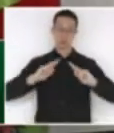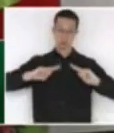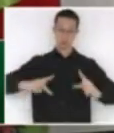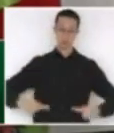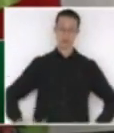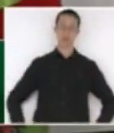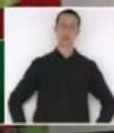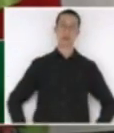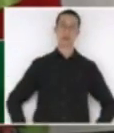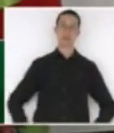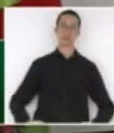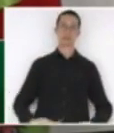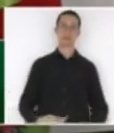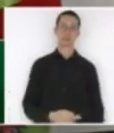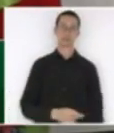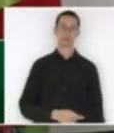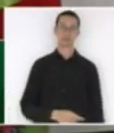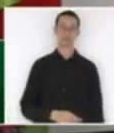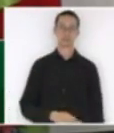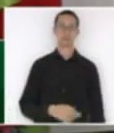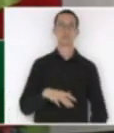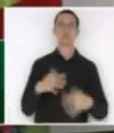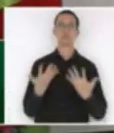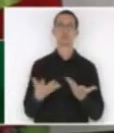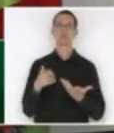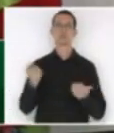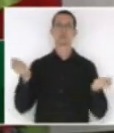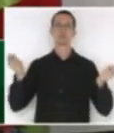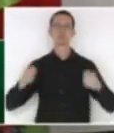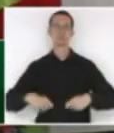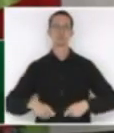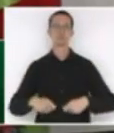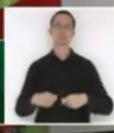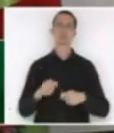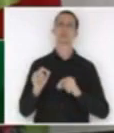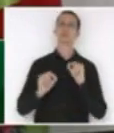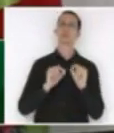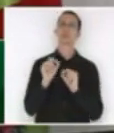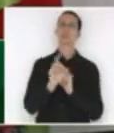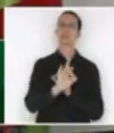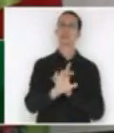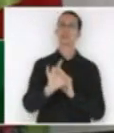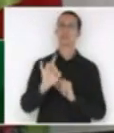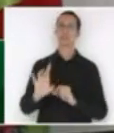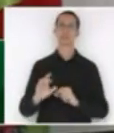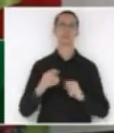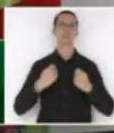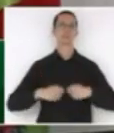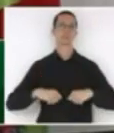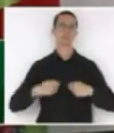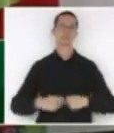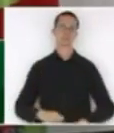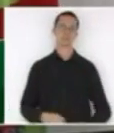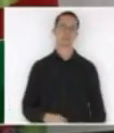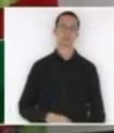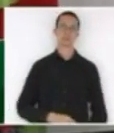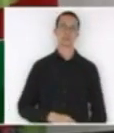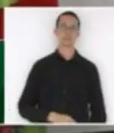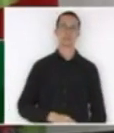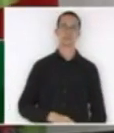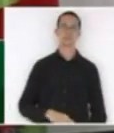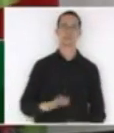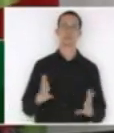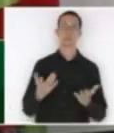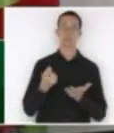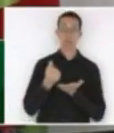humano. Qual é a capacidade e a necessidade de cada sujeito? Que recursos para produzir